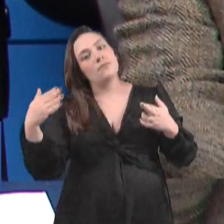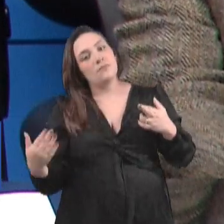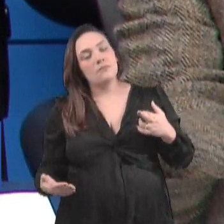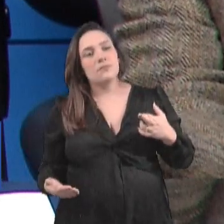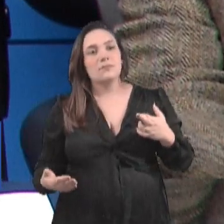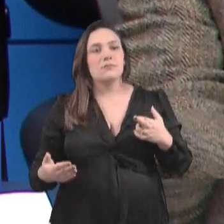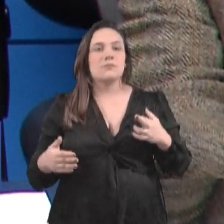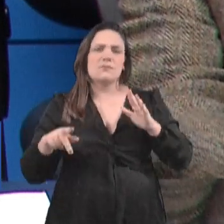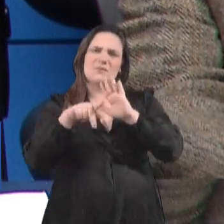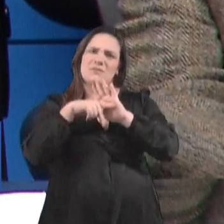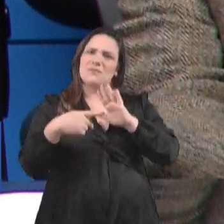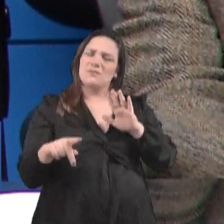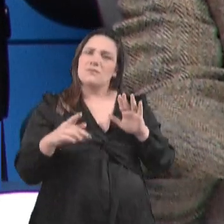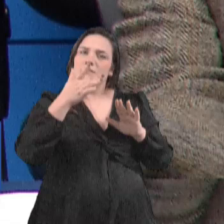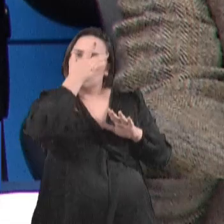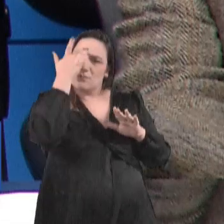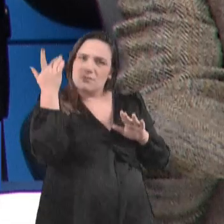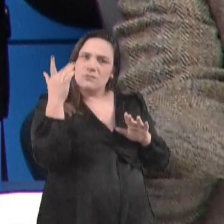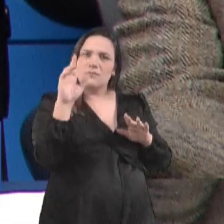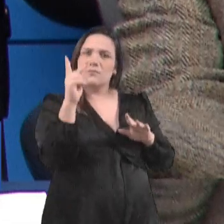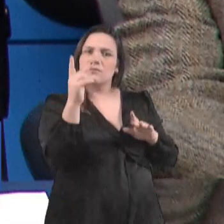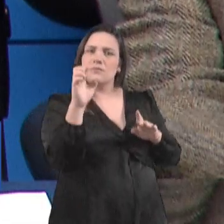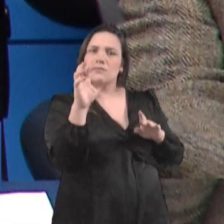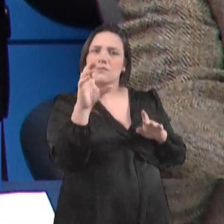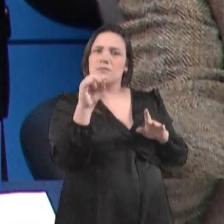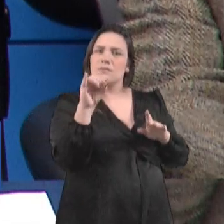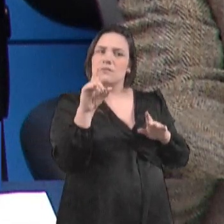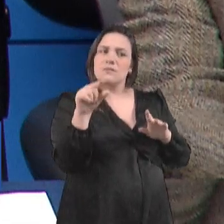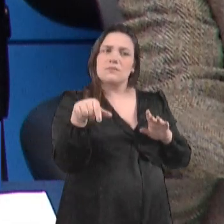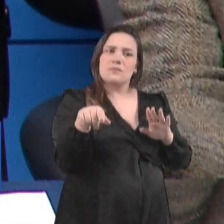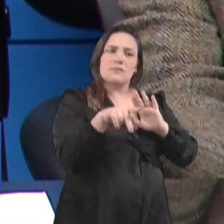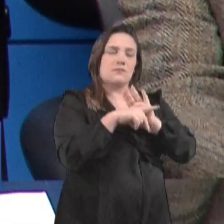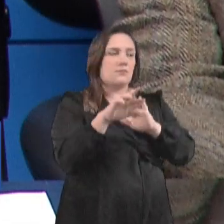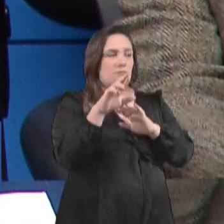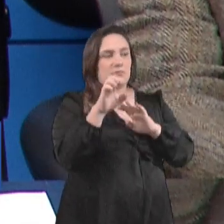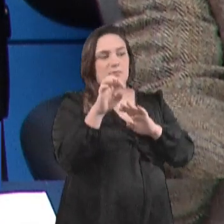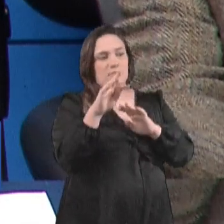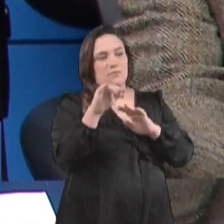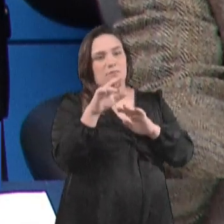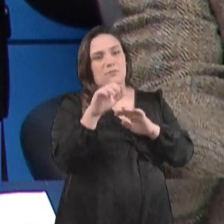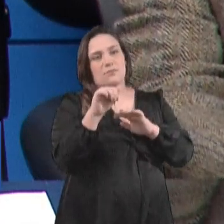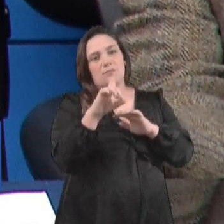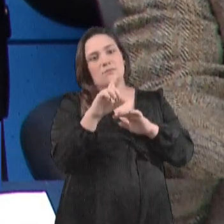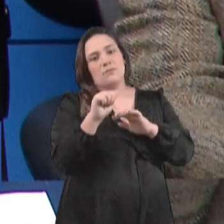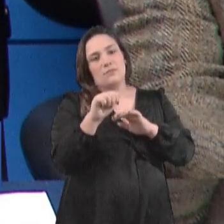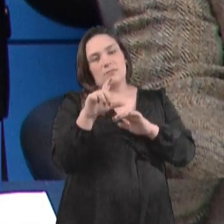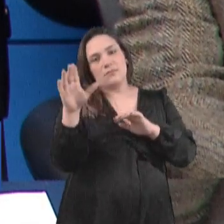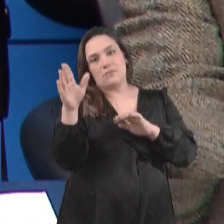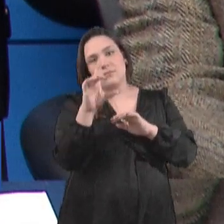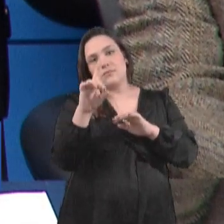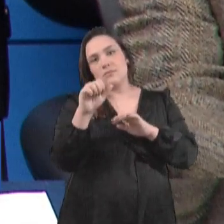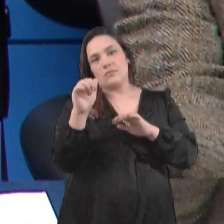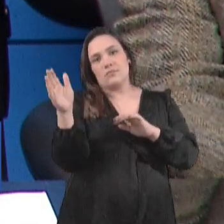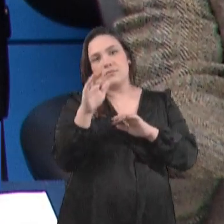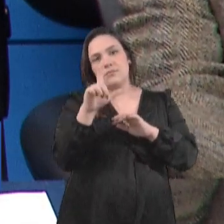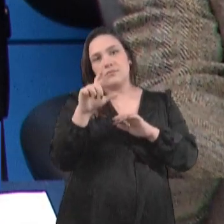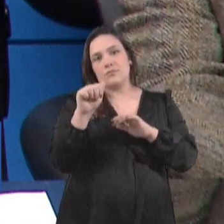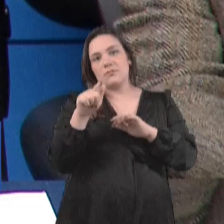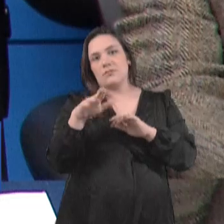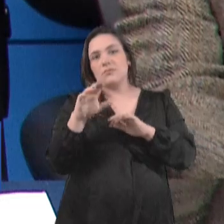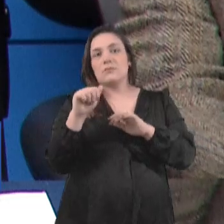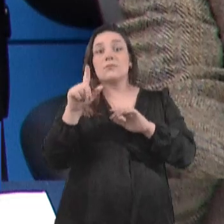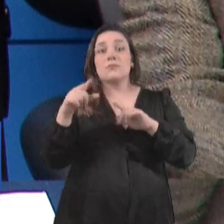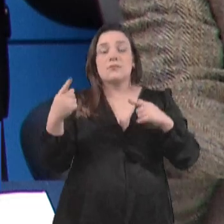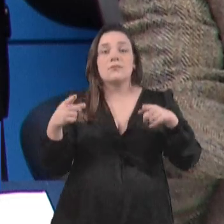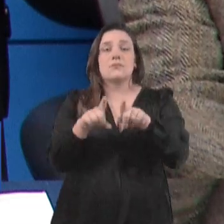solene, alusiva aos heróis da retirada da Laguna, de minha proposição, em parceria com a Secretaria de Estado